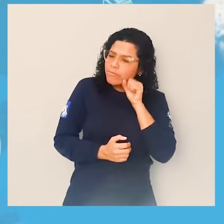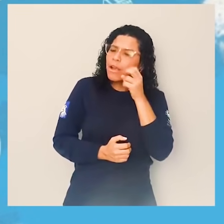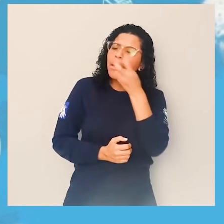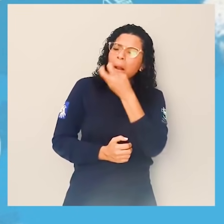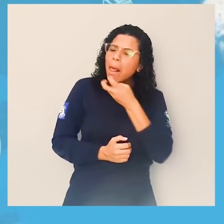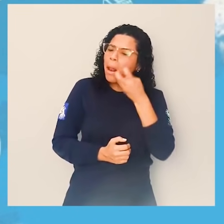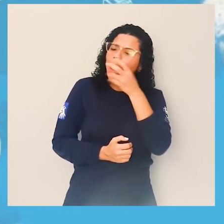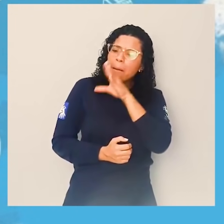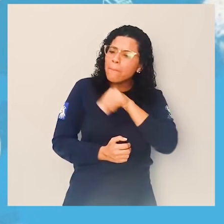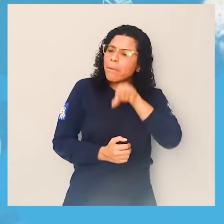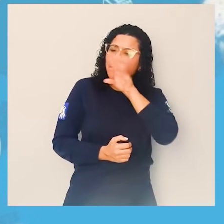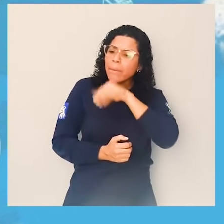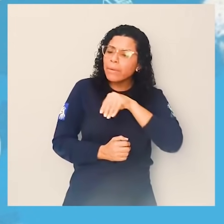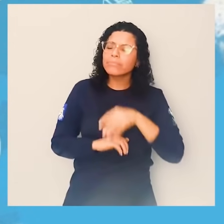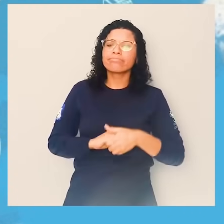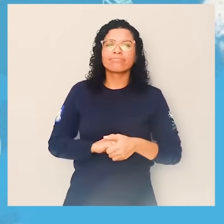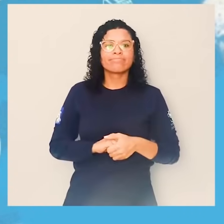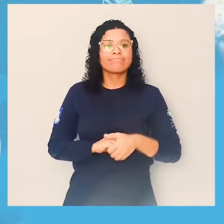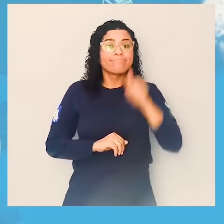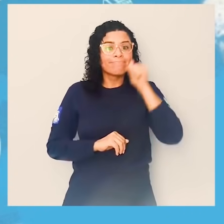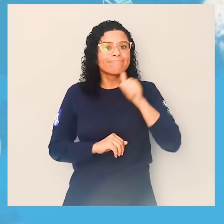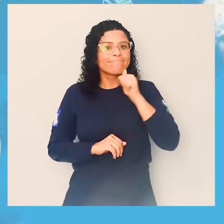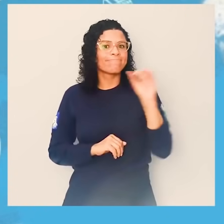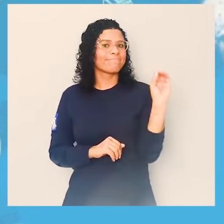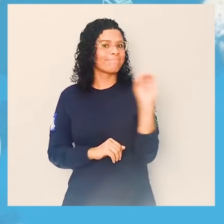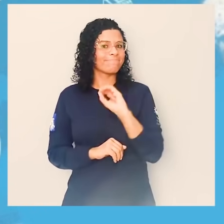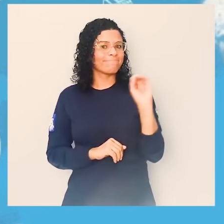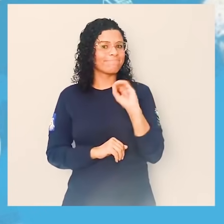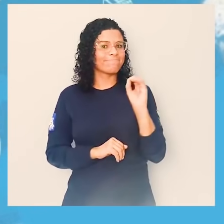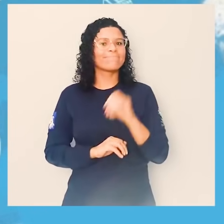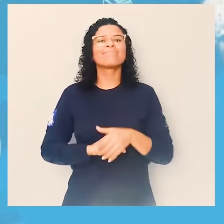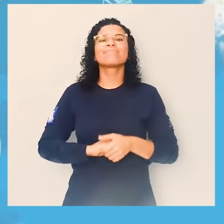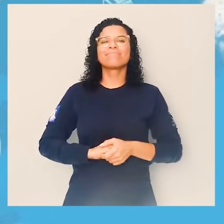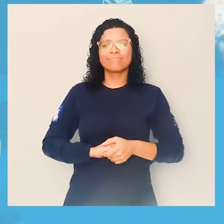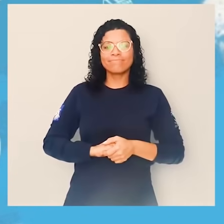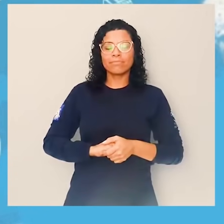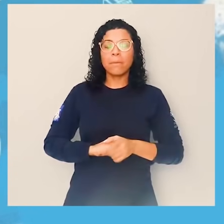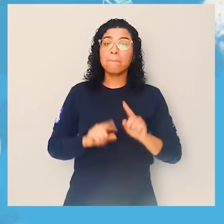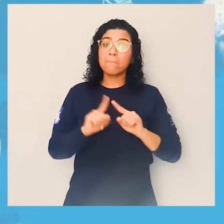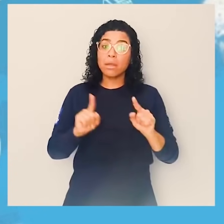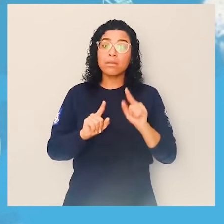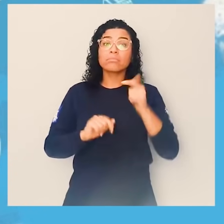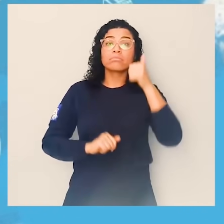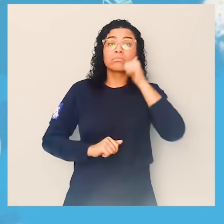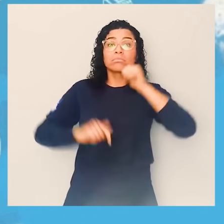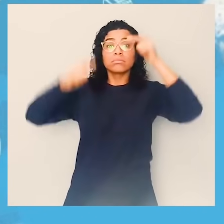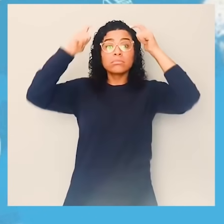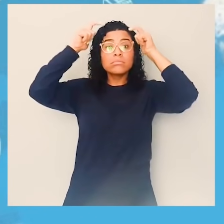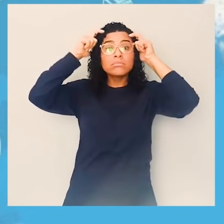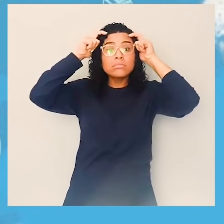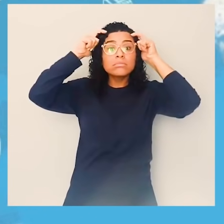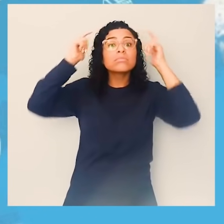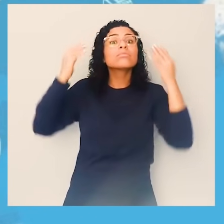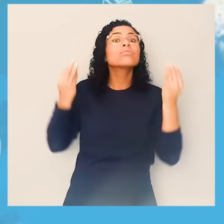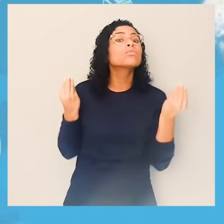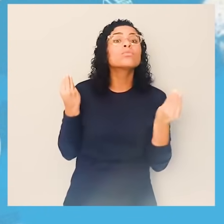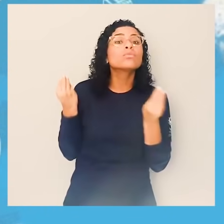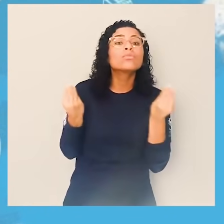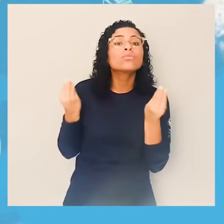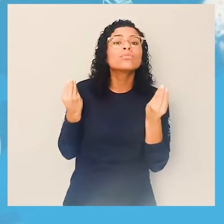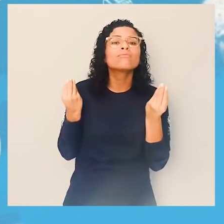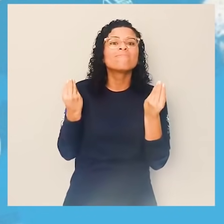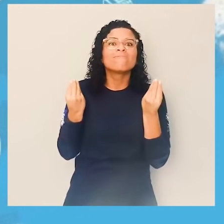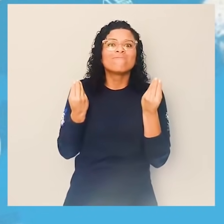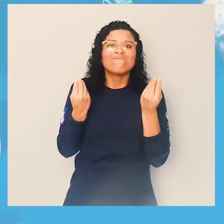Anda!" A menininha nada. Mas o reizinho, que estava muito desconfiado, ficou vermelhinho